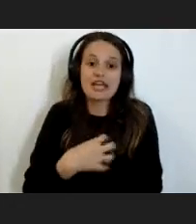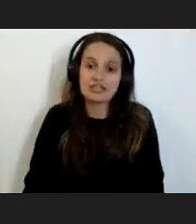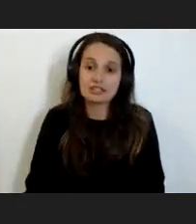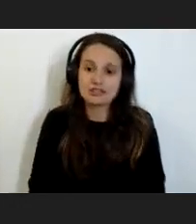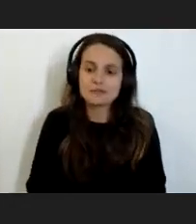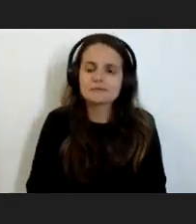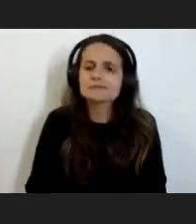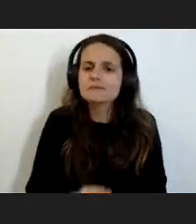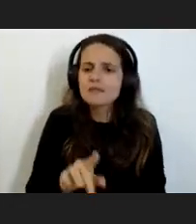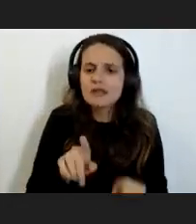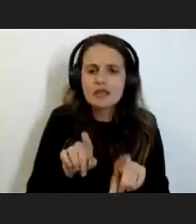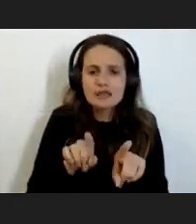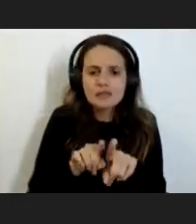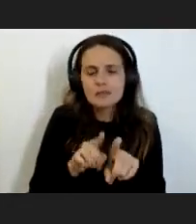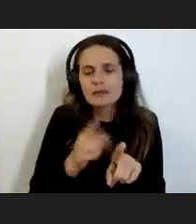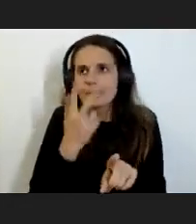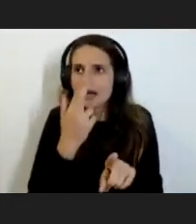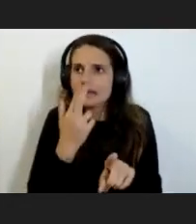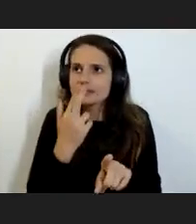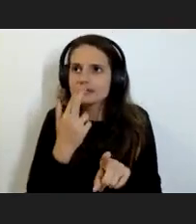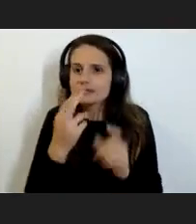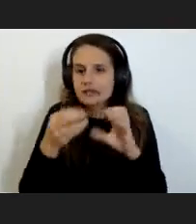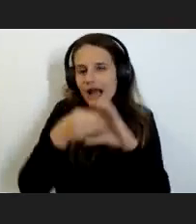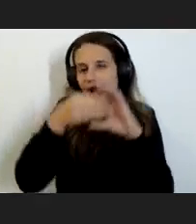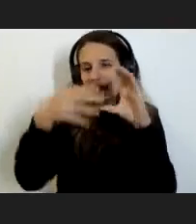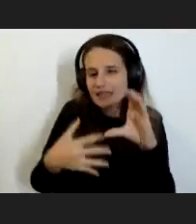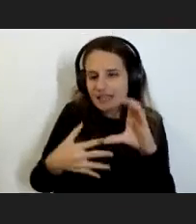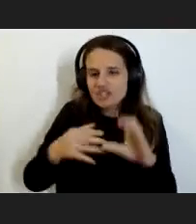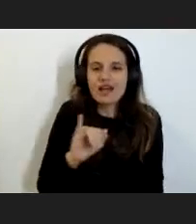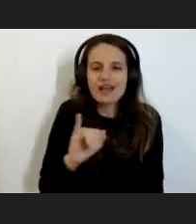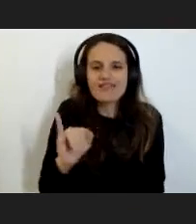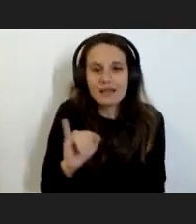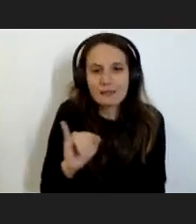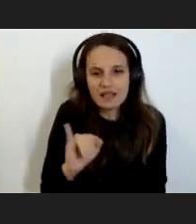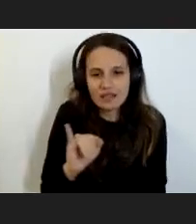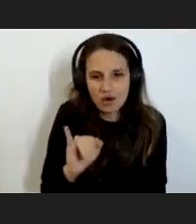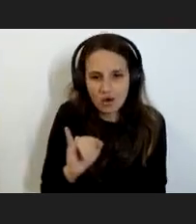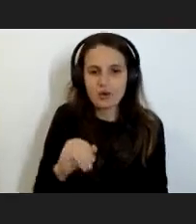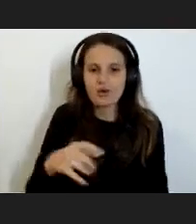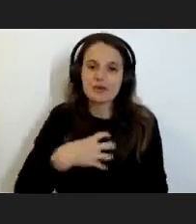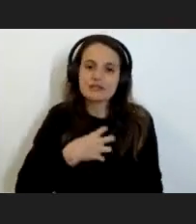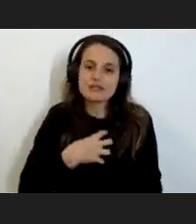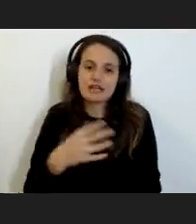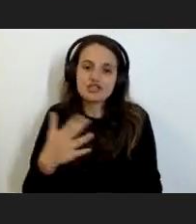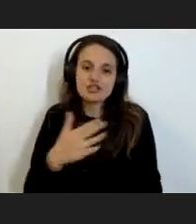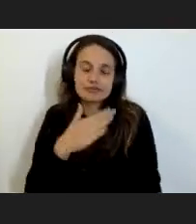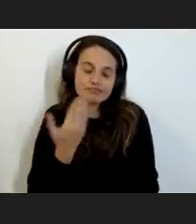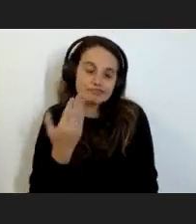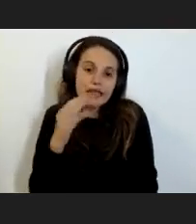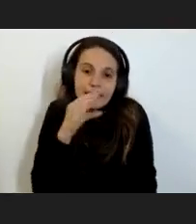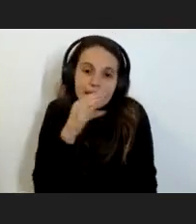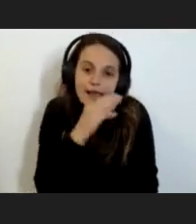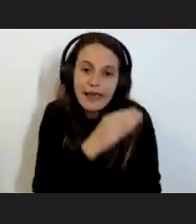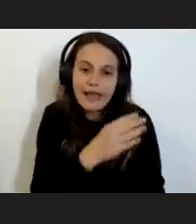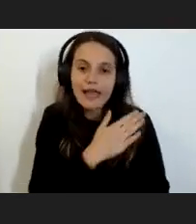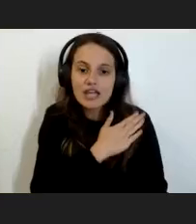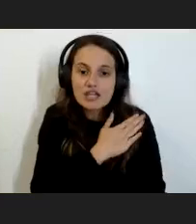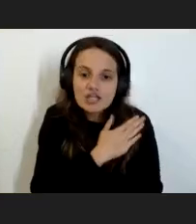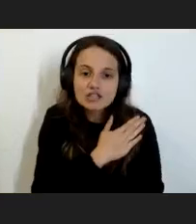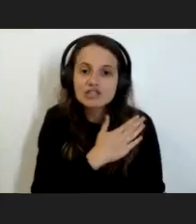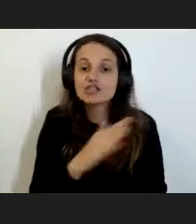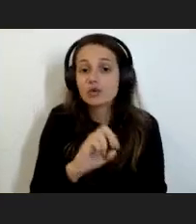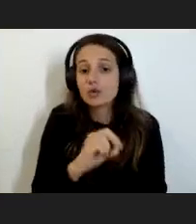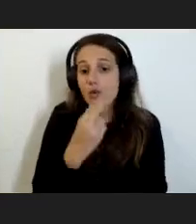sinais inflamatórios da articulação, né? Fica quente, fica hiperemiada,